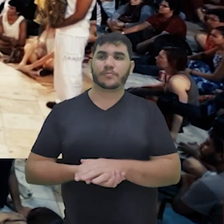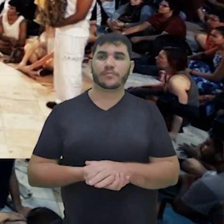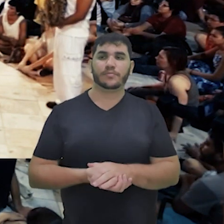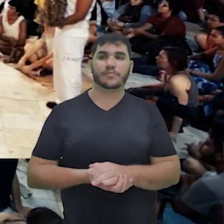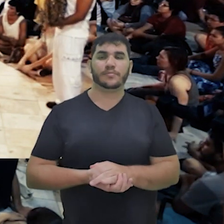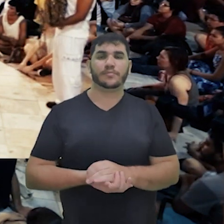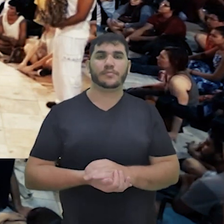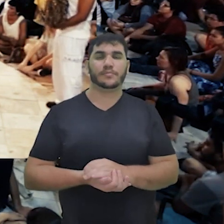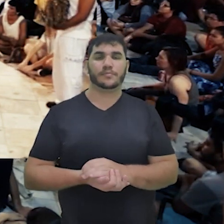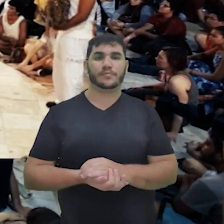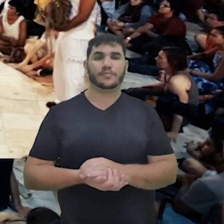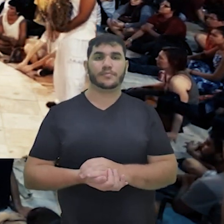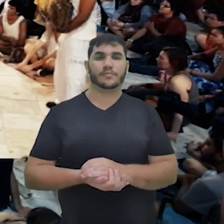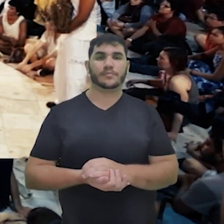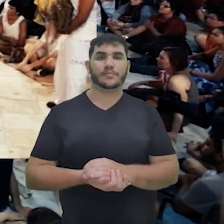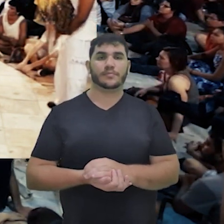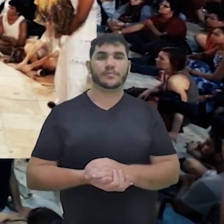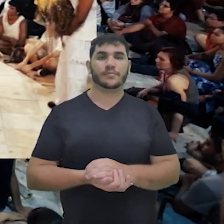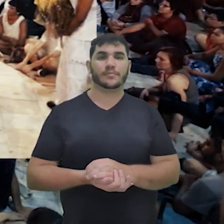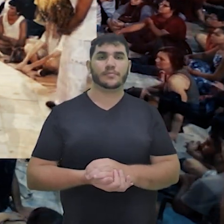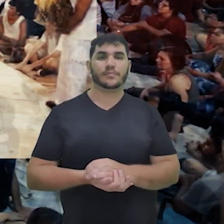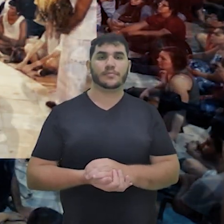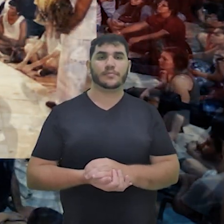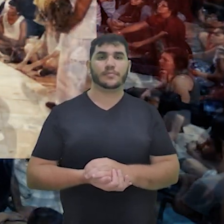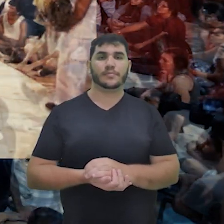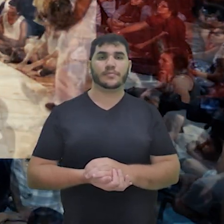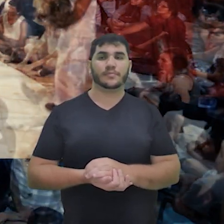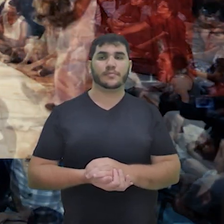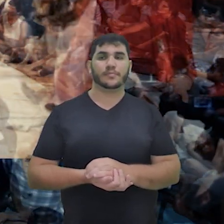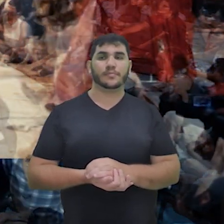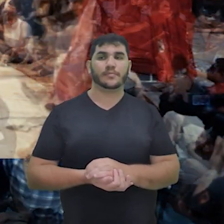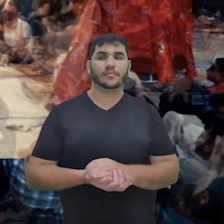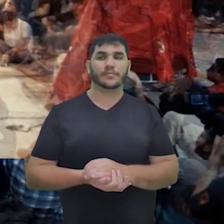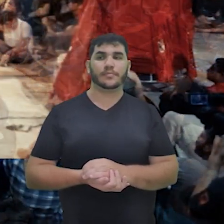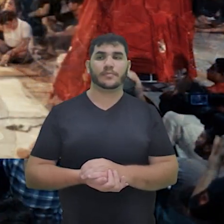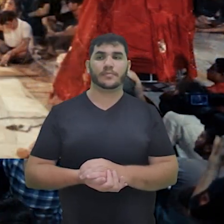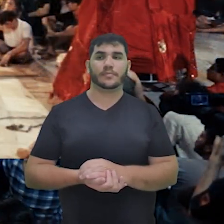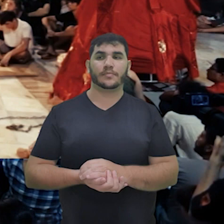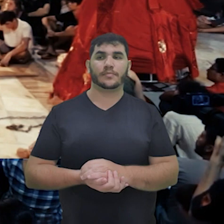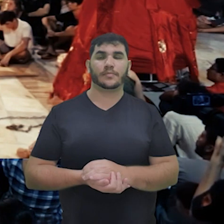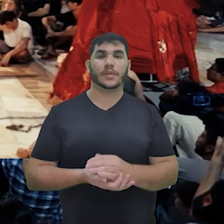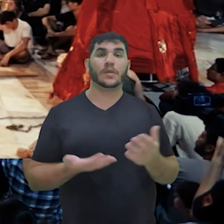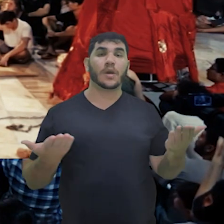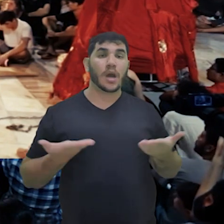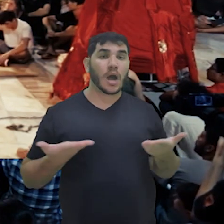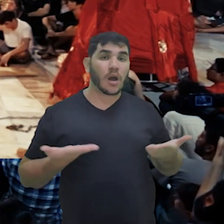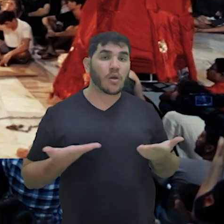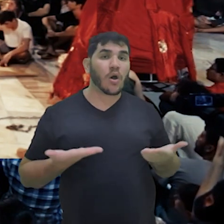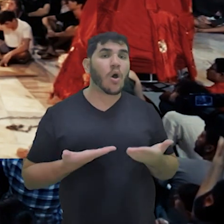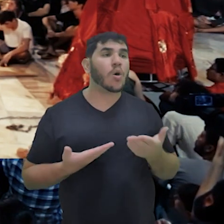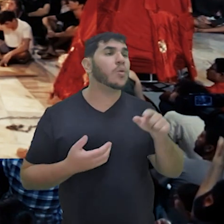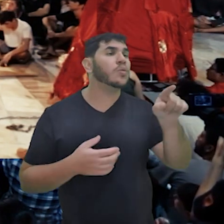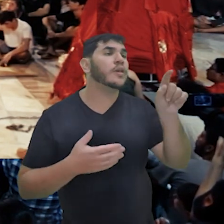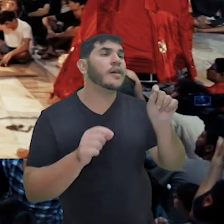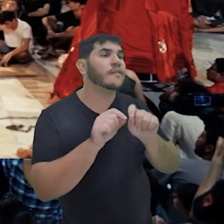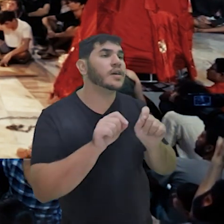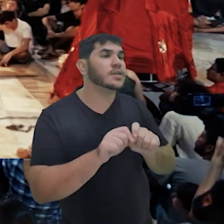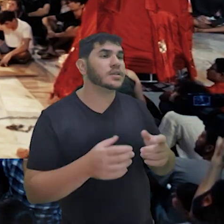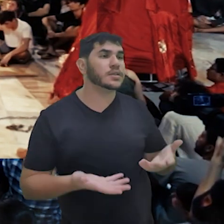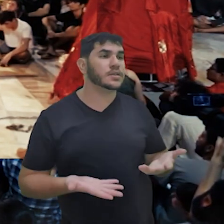Olha para uma personagem de saia vermelha e seios à mostra que está em cima de uma estrutura alta. E agora? vai